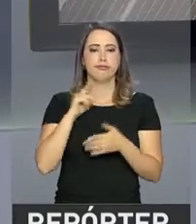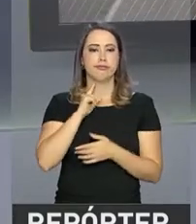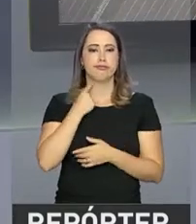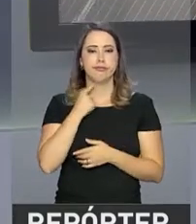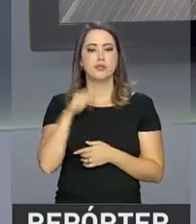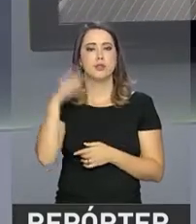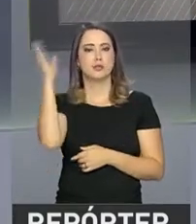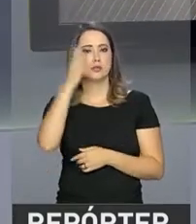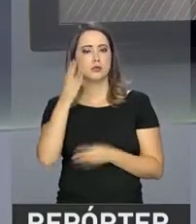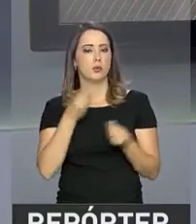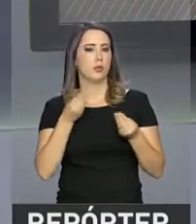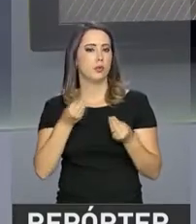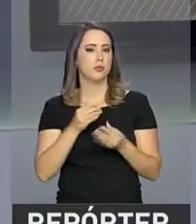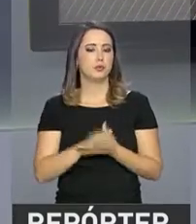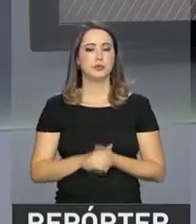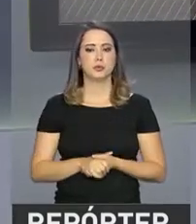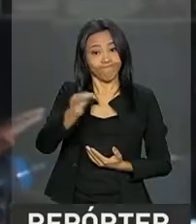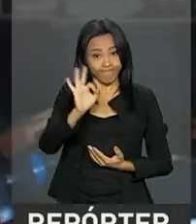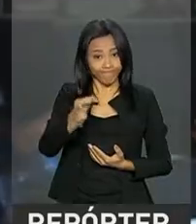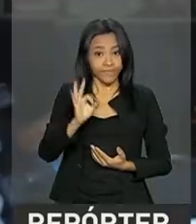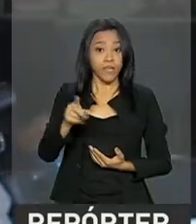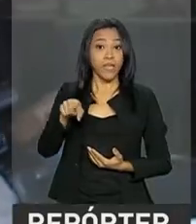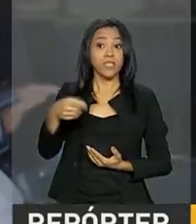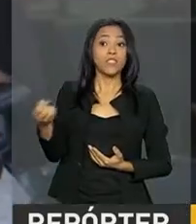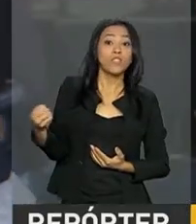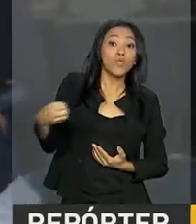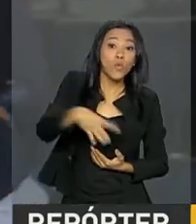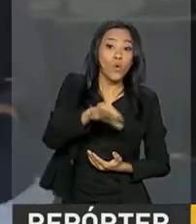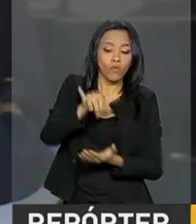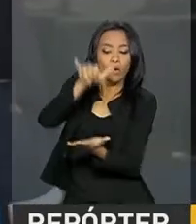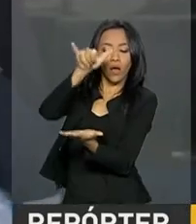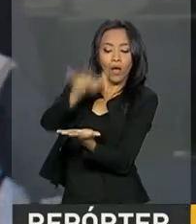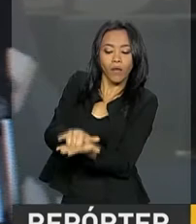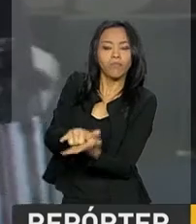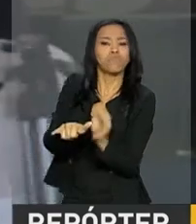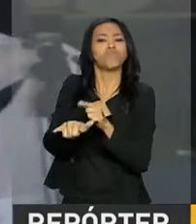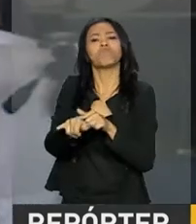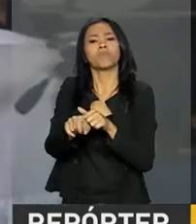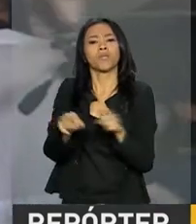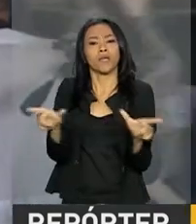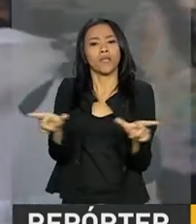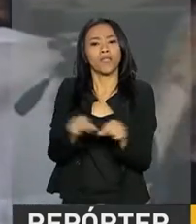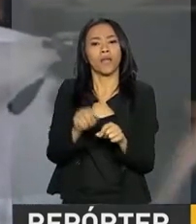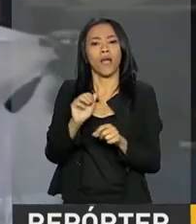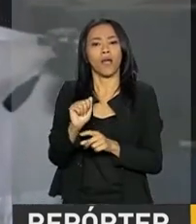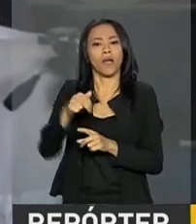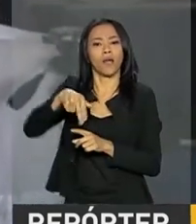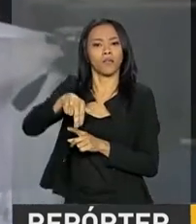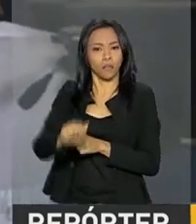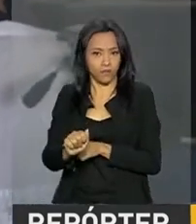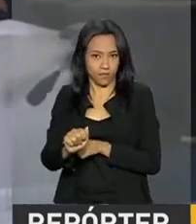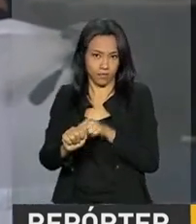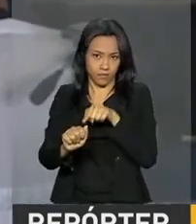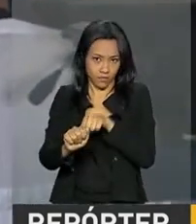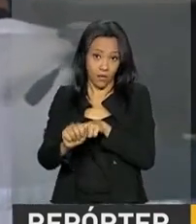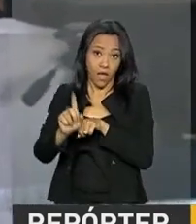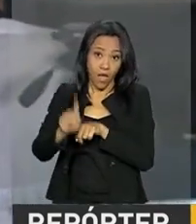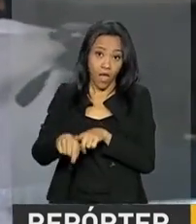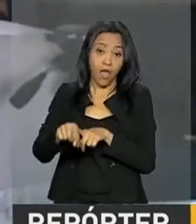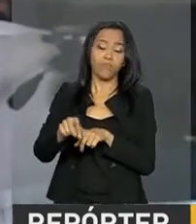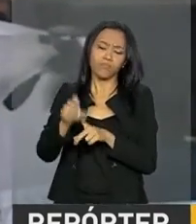Gabriela Noronha. Esse novo aplicativo da ANA, ele está disponível para